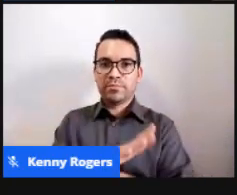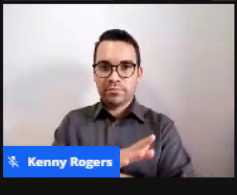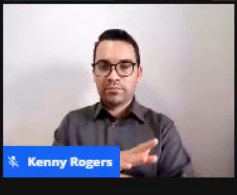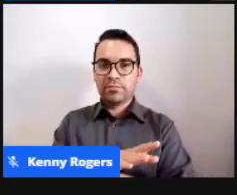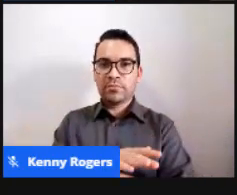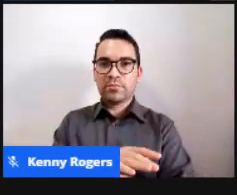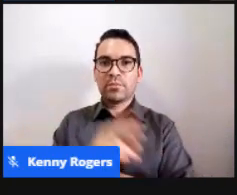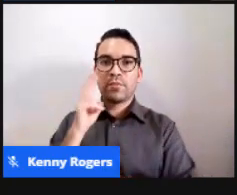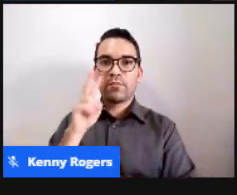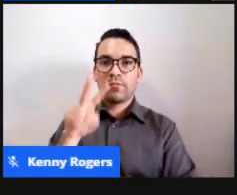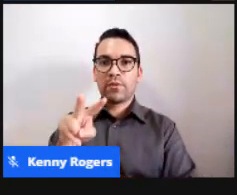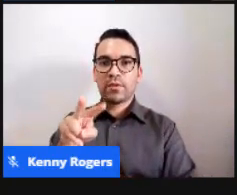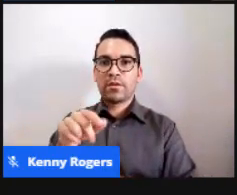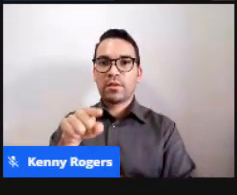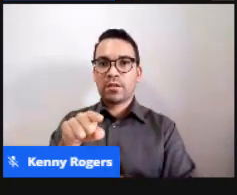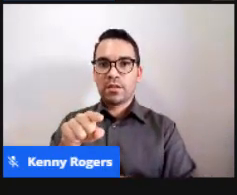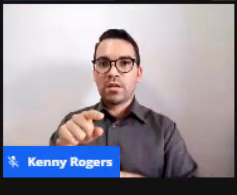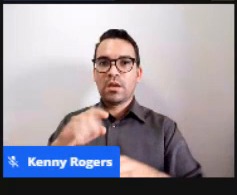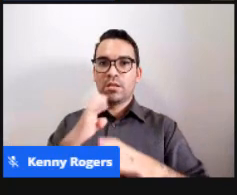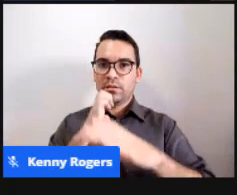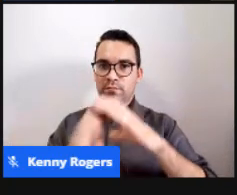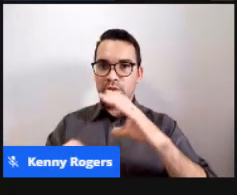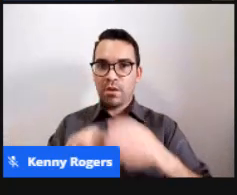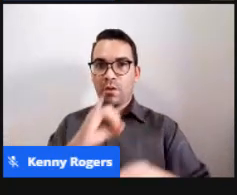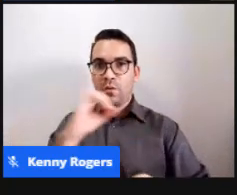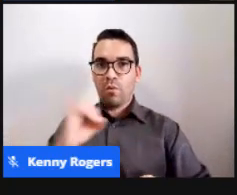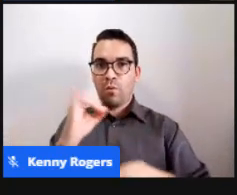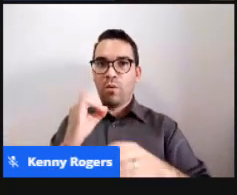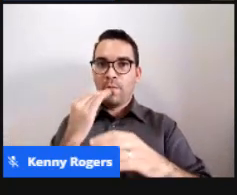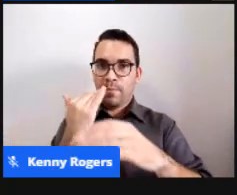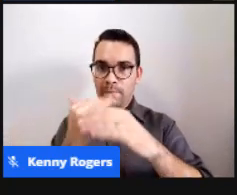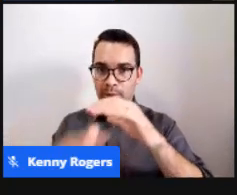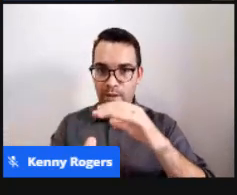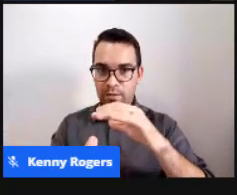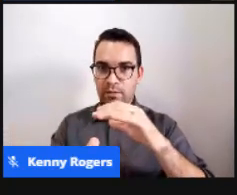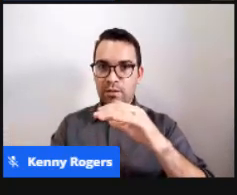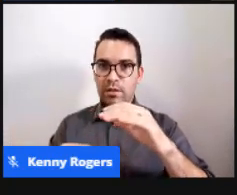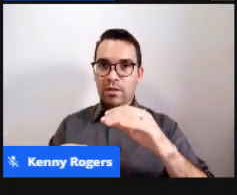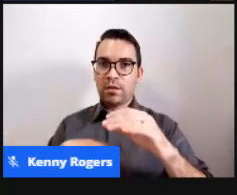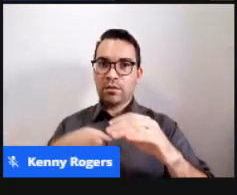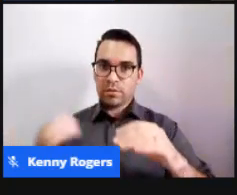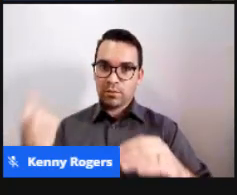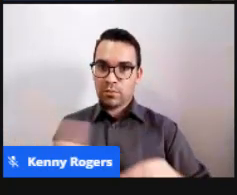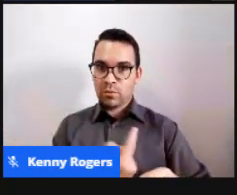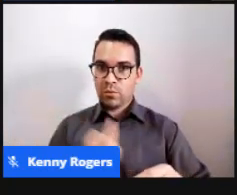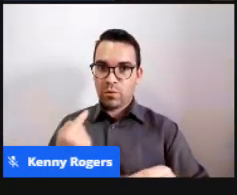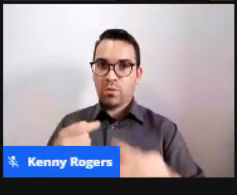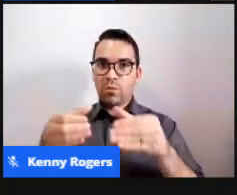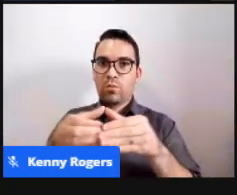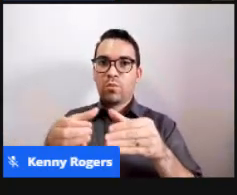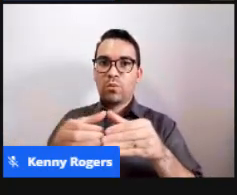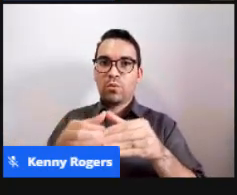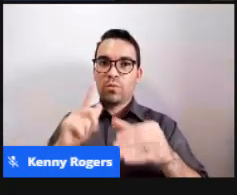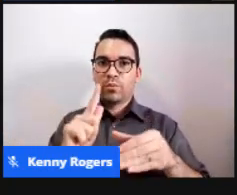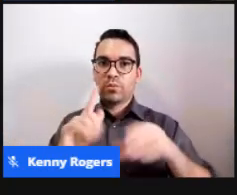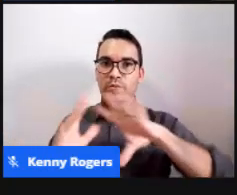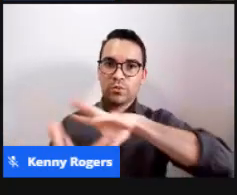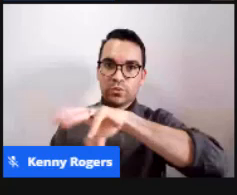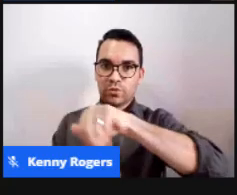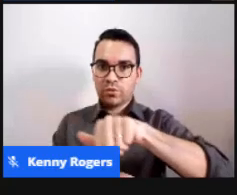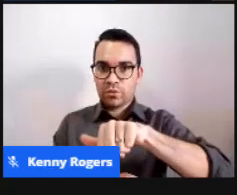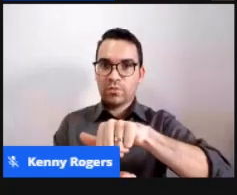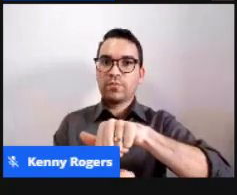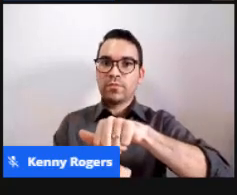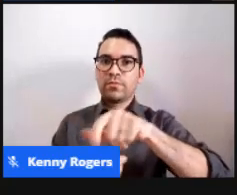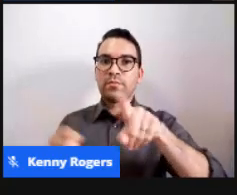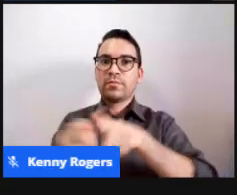insere o e-mail de vocês no grupo da geografia, tá bom? Isso é uma forma de a gente aproximar nossa